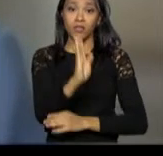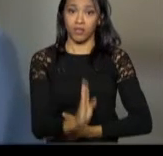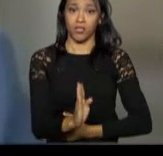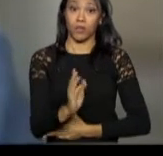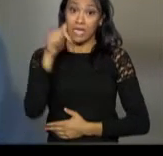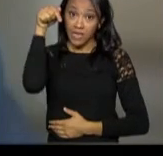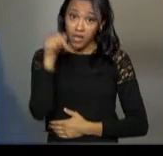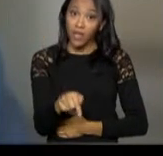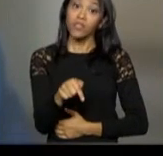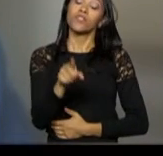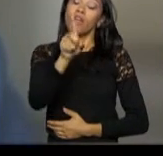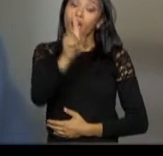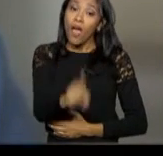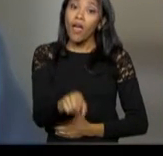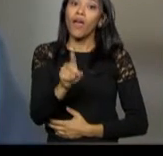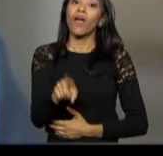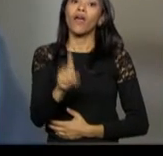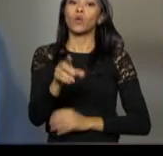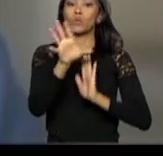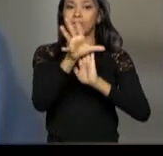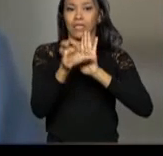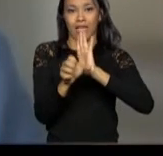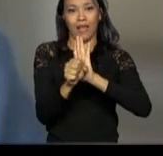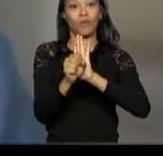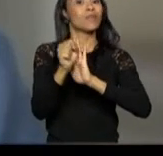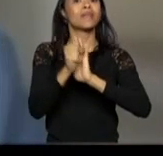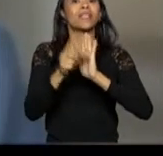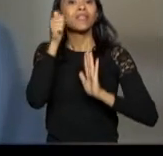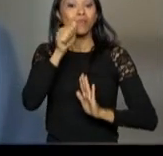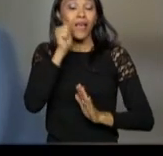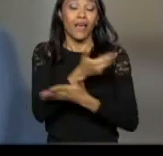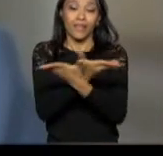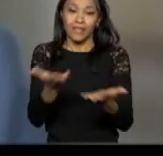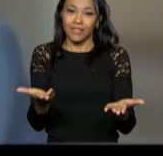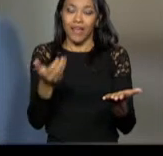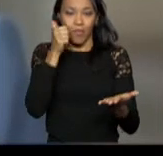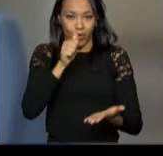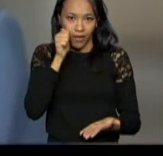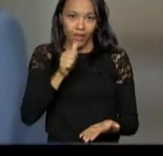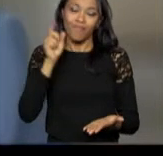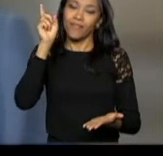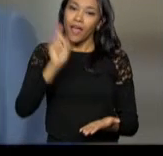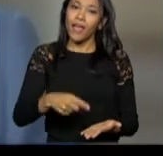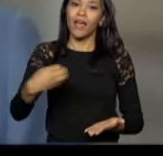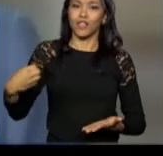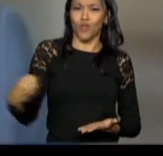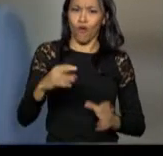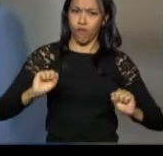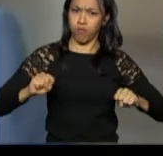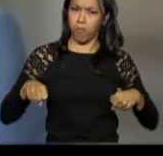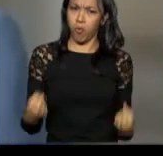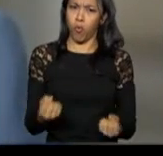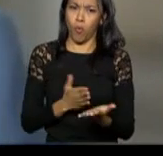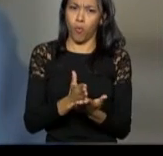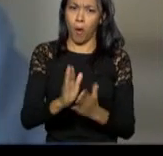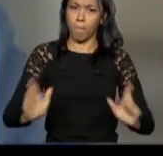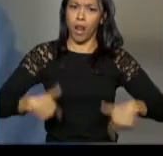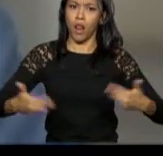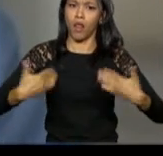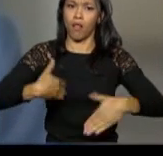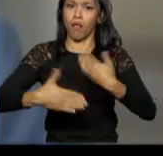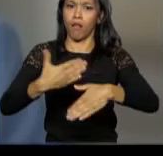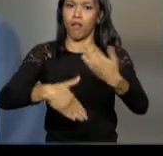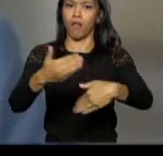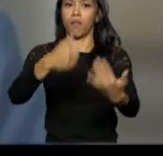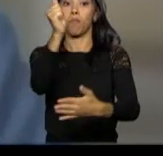E este é, sem dúvida, o século das mulheres. A mulher é a nova força que move o Brasil. Com